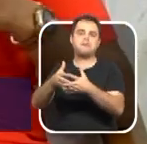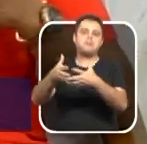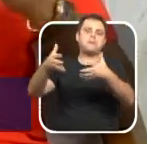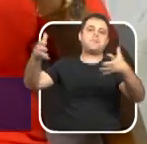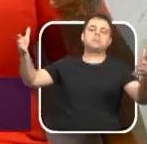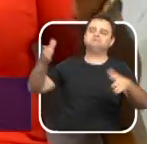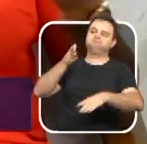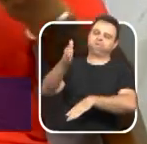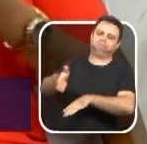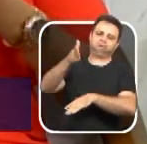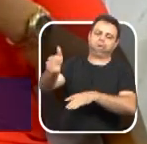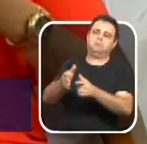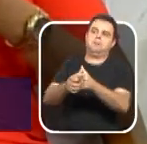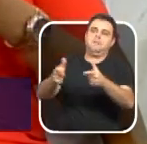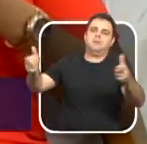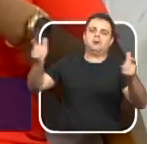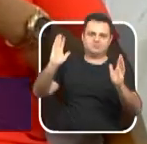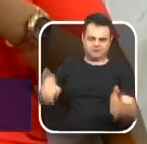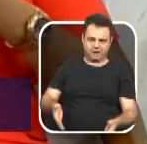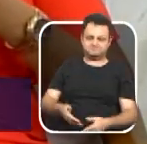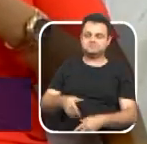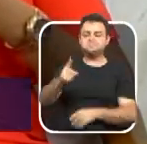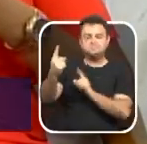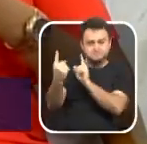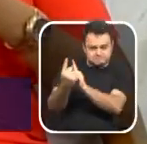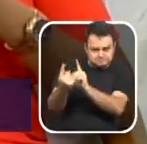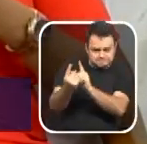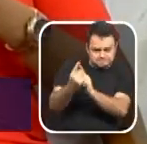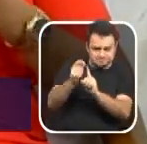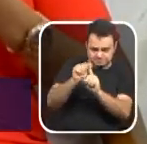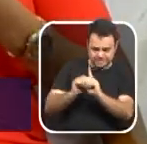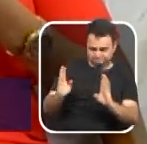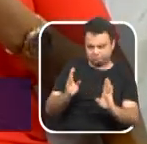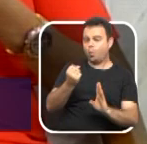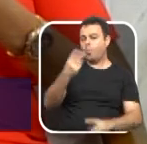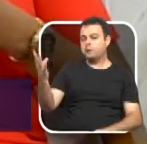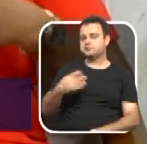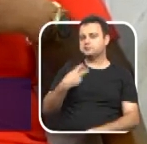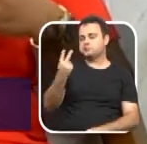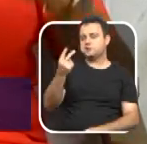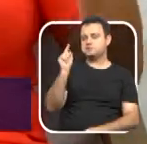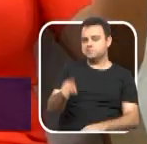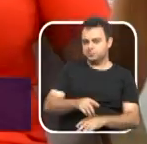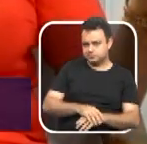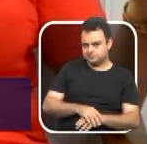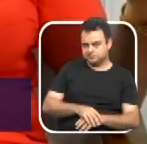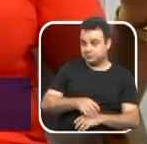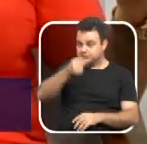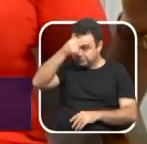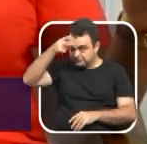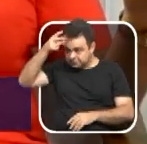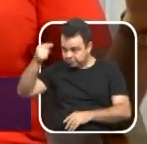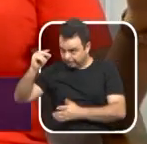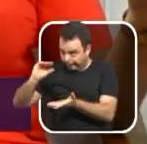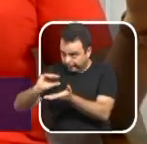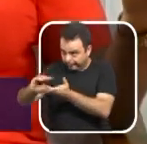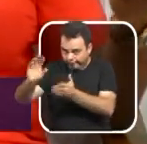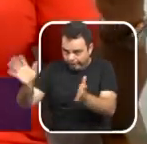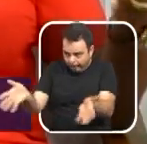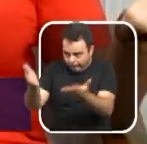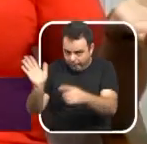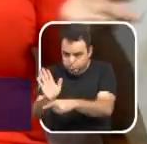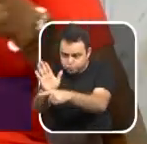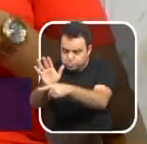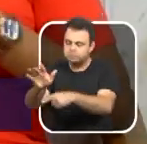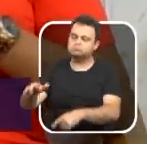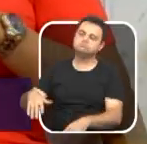imagine com um pouco mais de ajuda pública. Isso vai dar a oportunidade de ter outros núcleos em pontos da cidade, porque